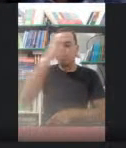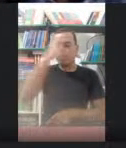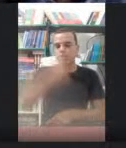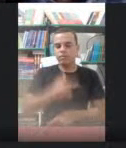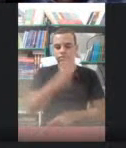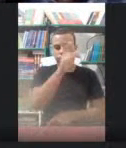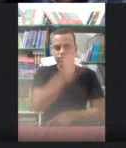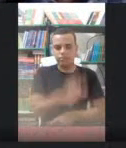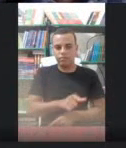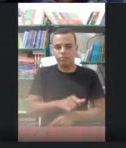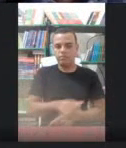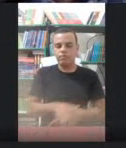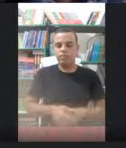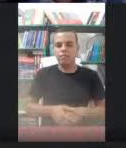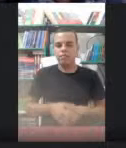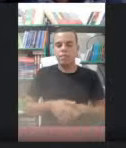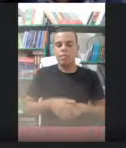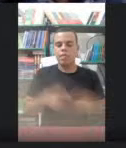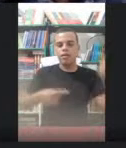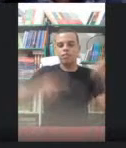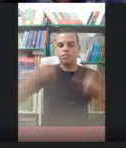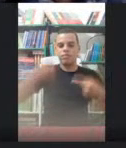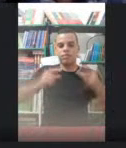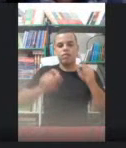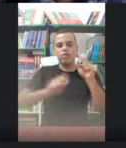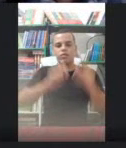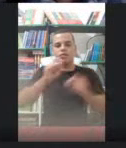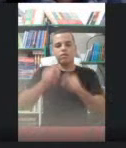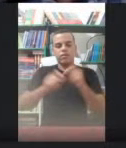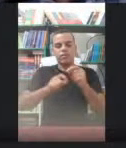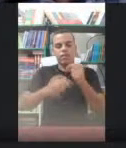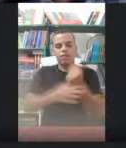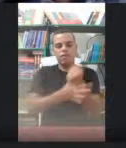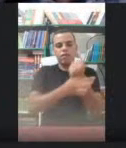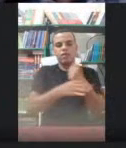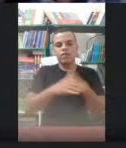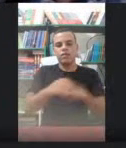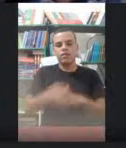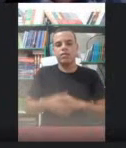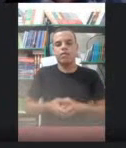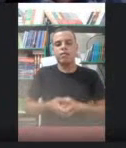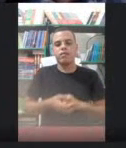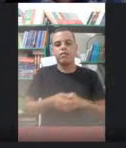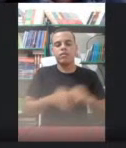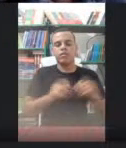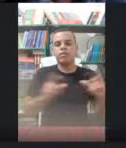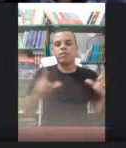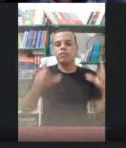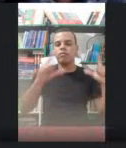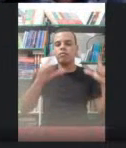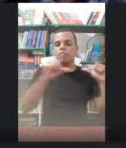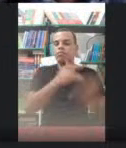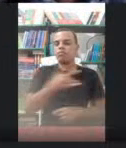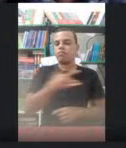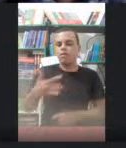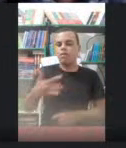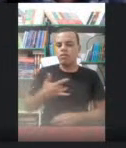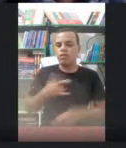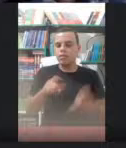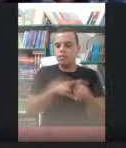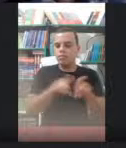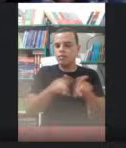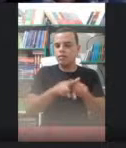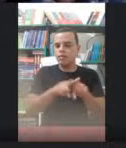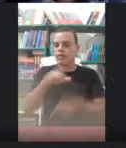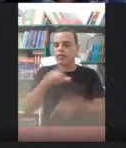a política ela se estrutura, né, nesse viés, né, da redução dos indicadores de saúde. Embora seja